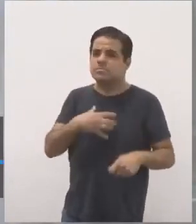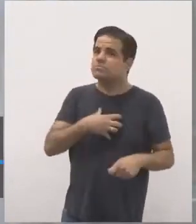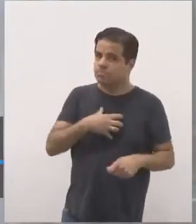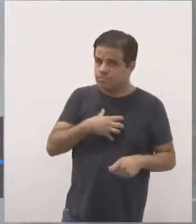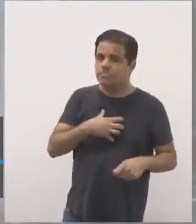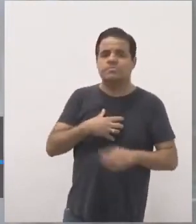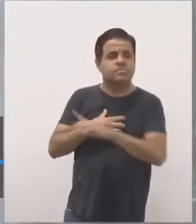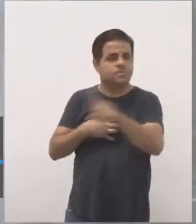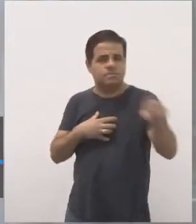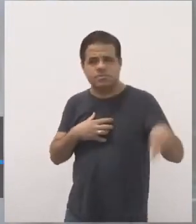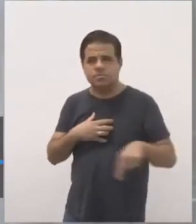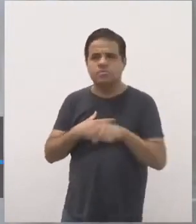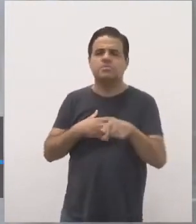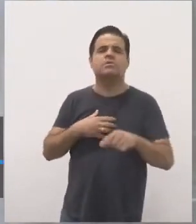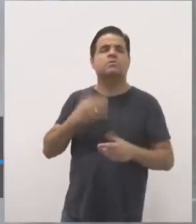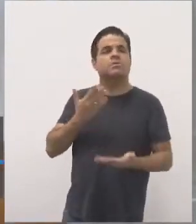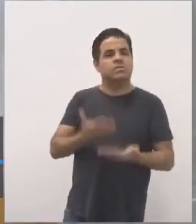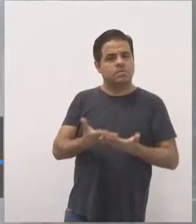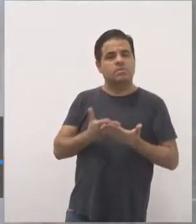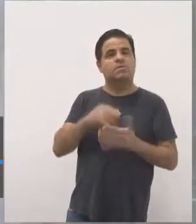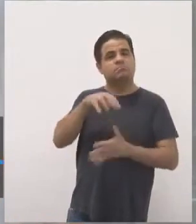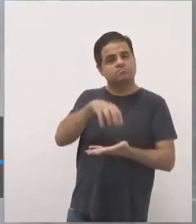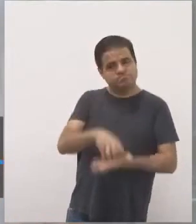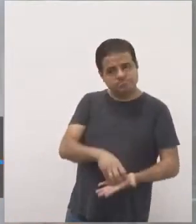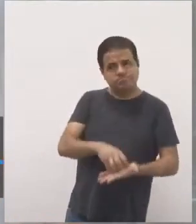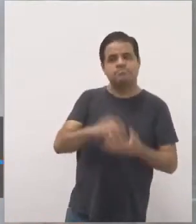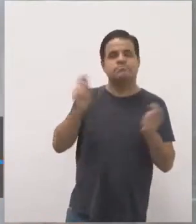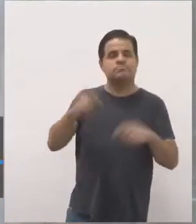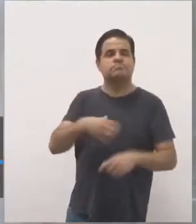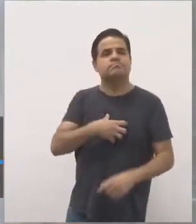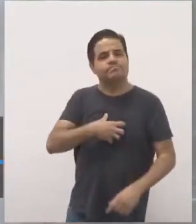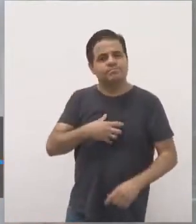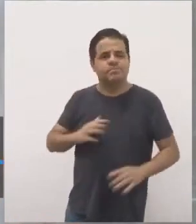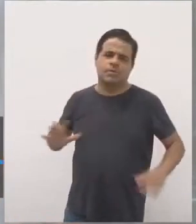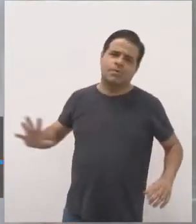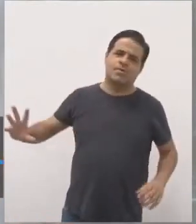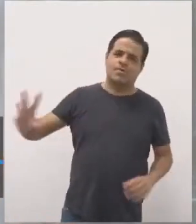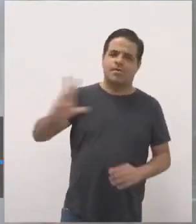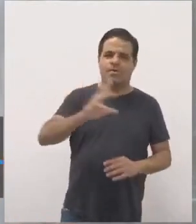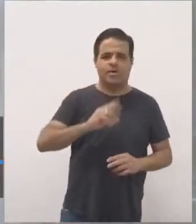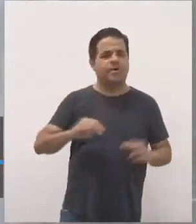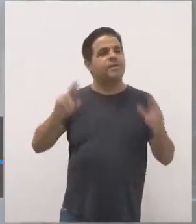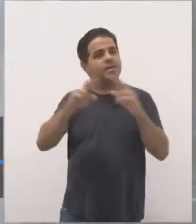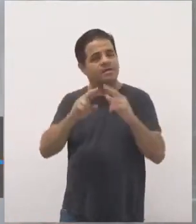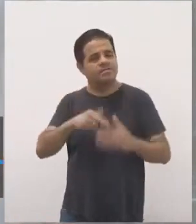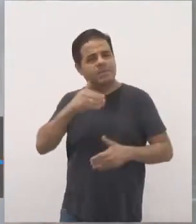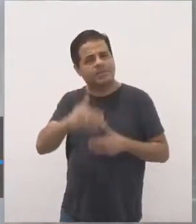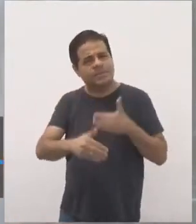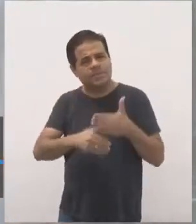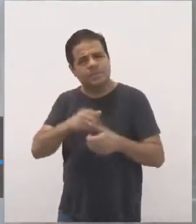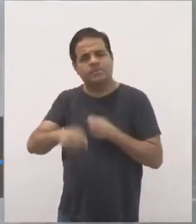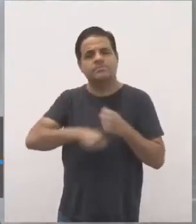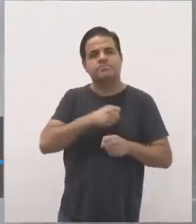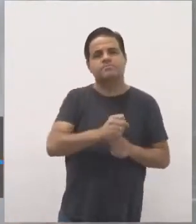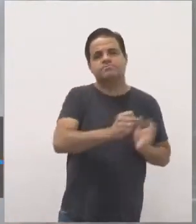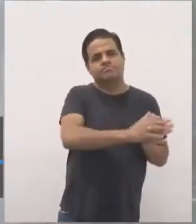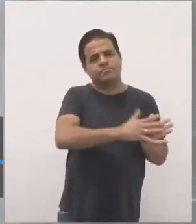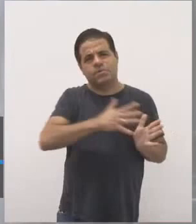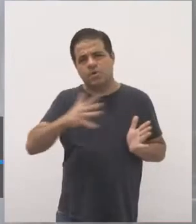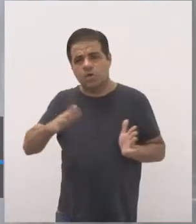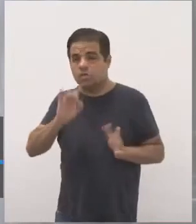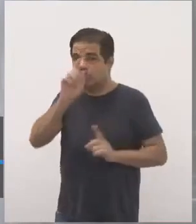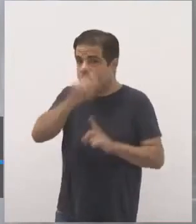inspirar, né, outras unidades escolares, que possam inspirar toda a rede ao longo do ano, não só no mês